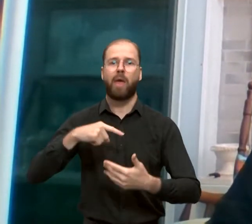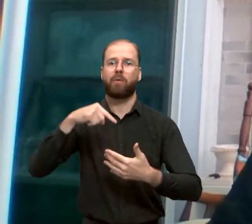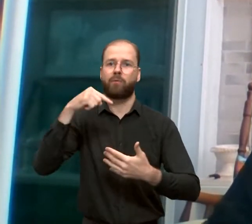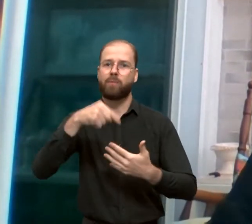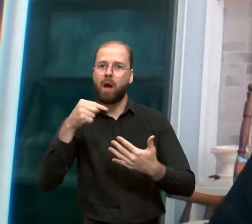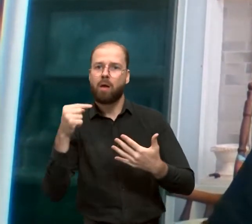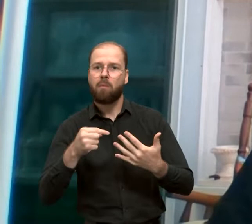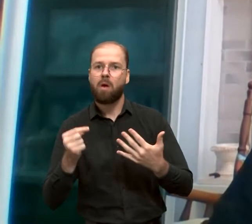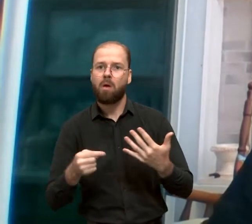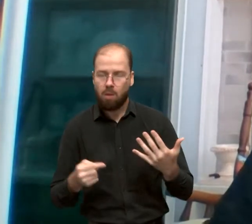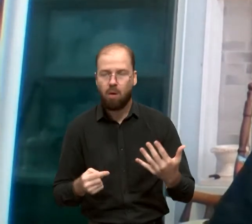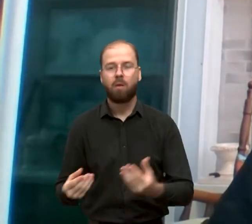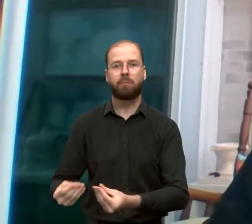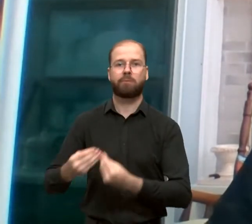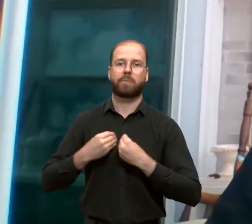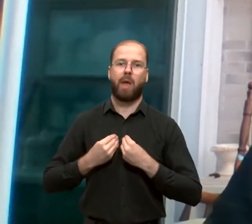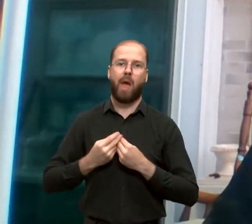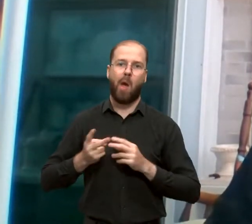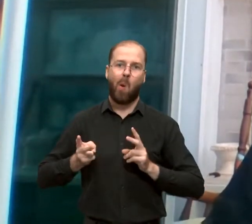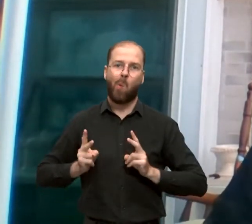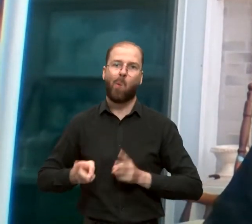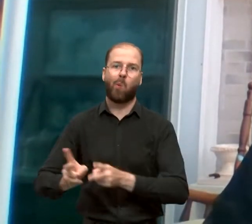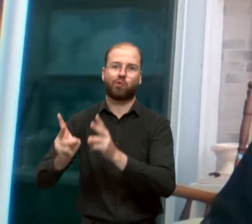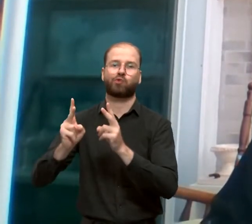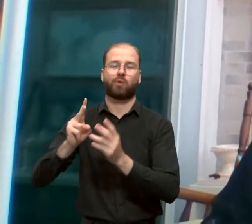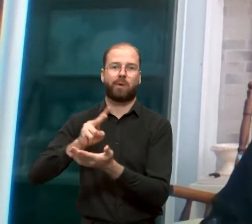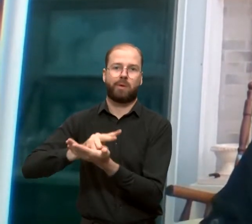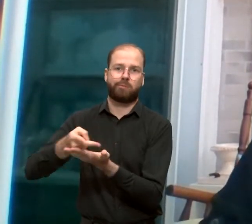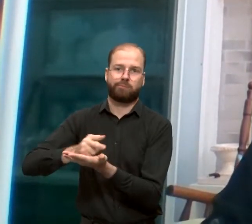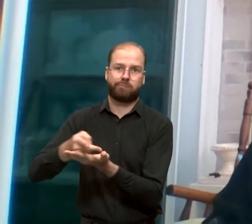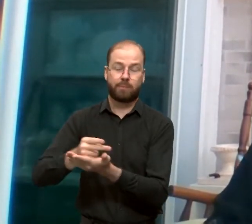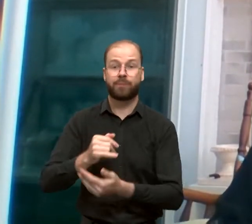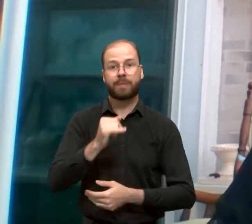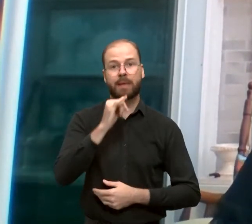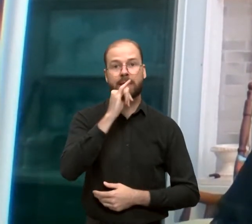ser perpetuantes dessa insônia. Por exemplo,